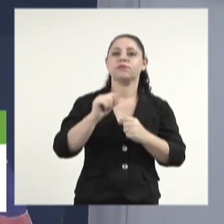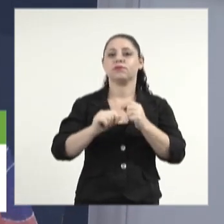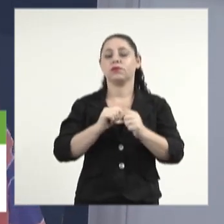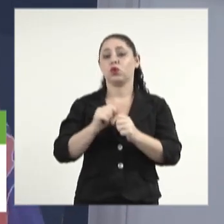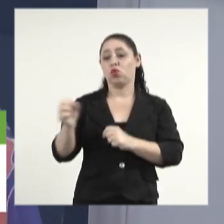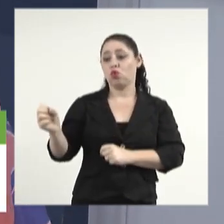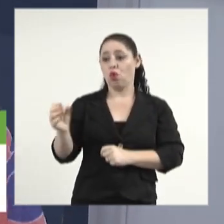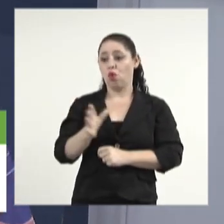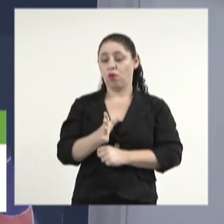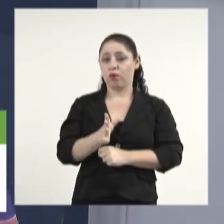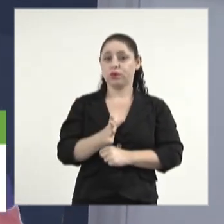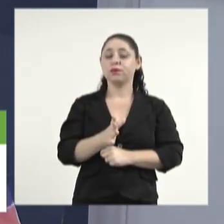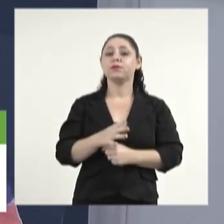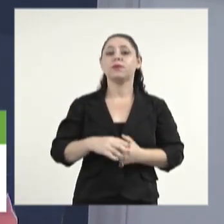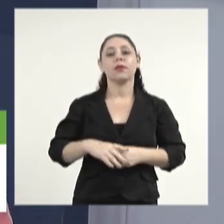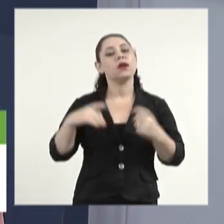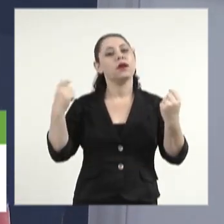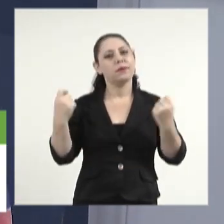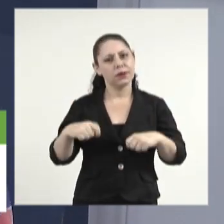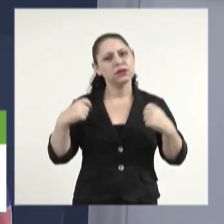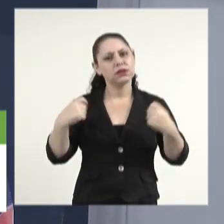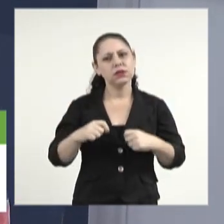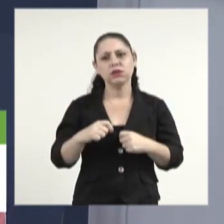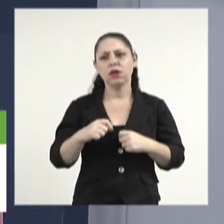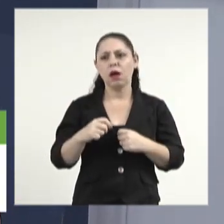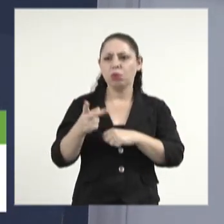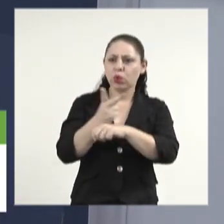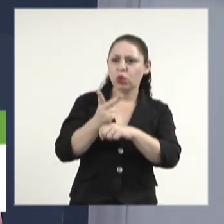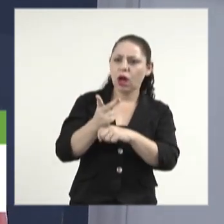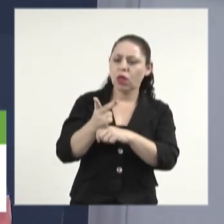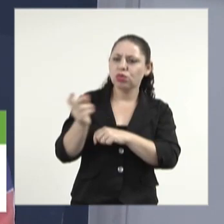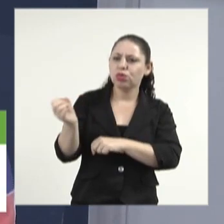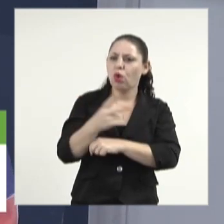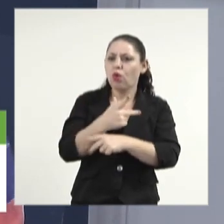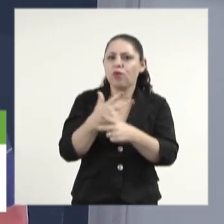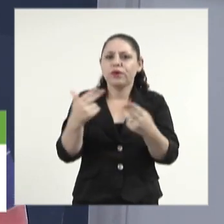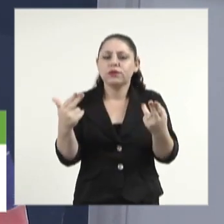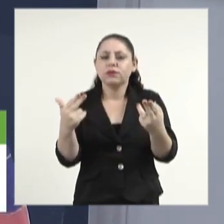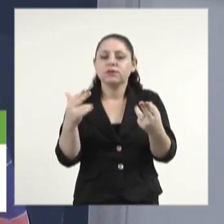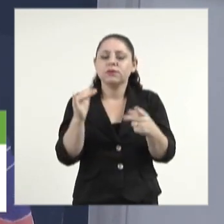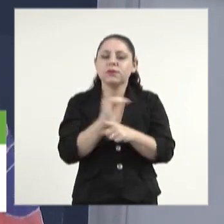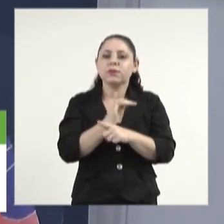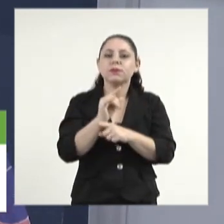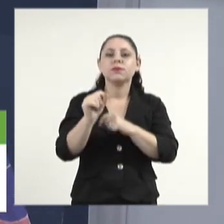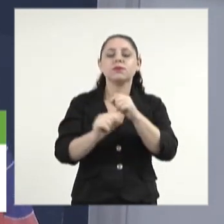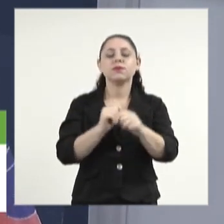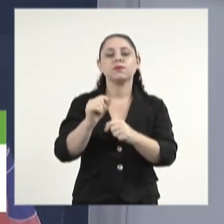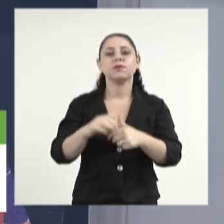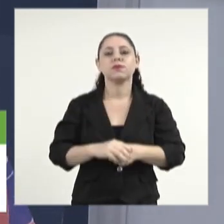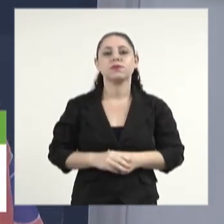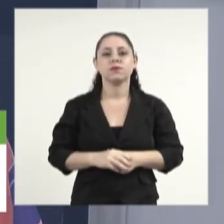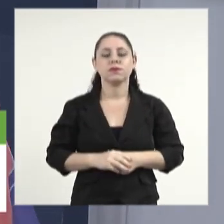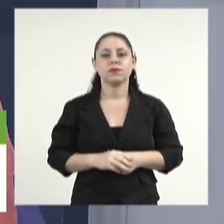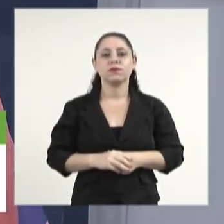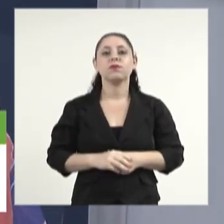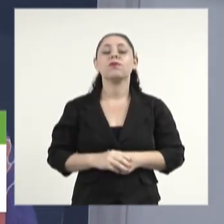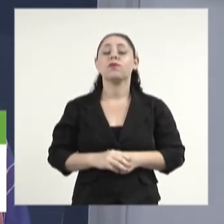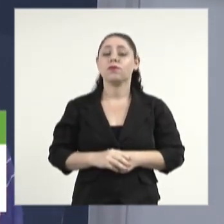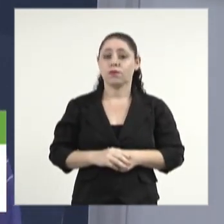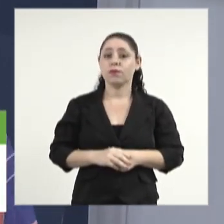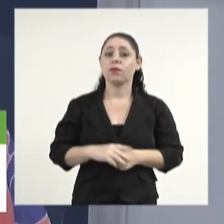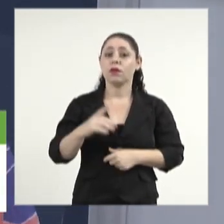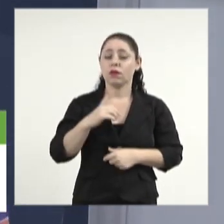de inovação, né? Nós precisamos inovar na nossa educação para cada dia a gente acompanhar as mudanças que tem tem